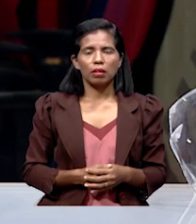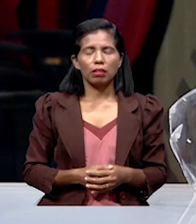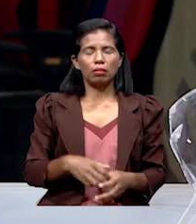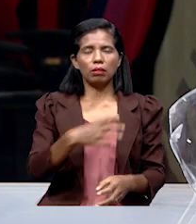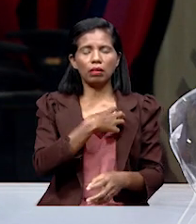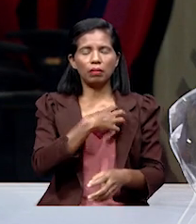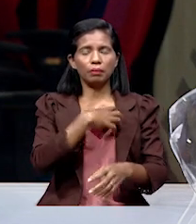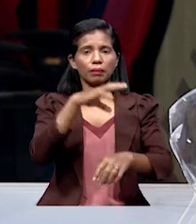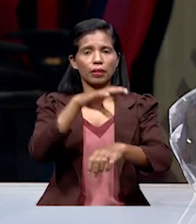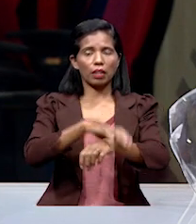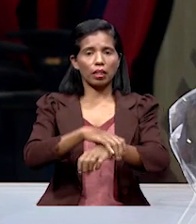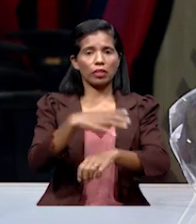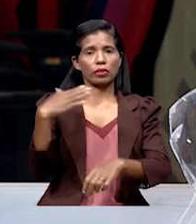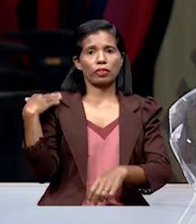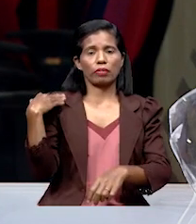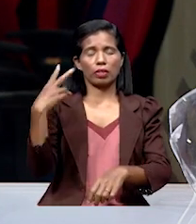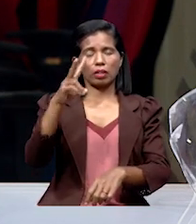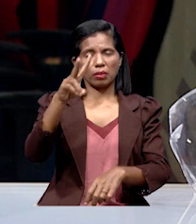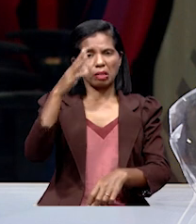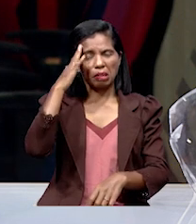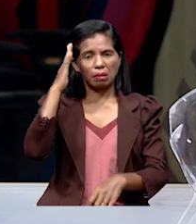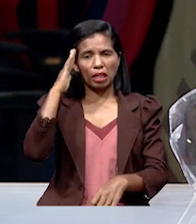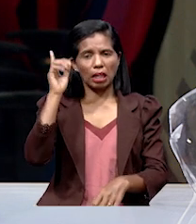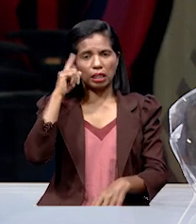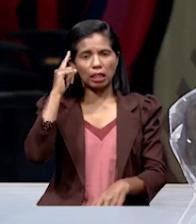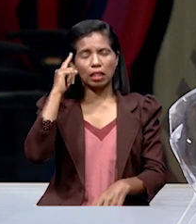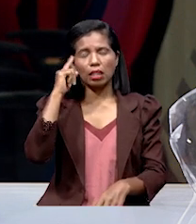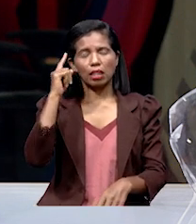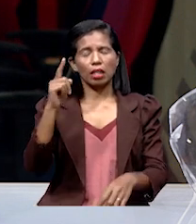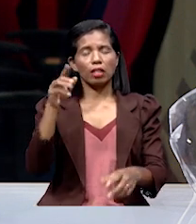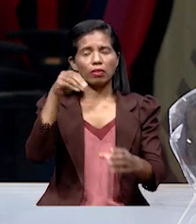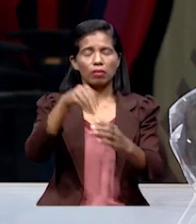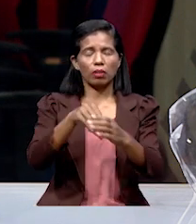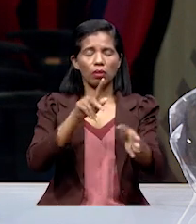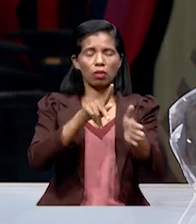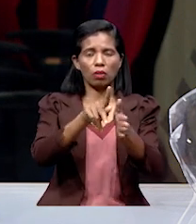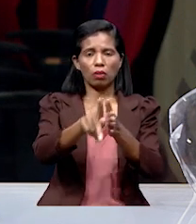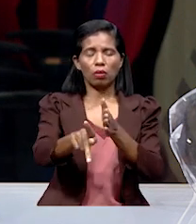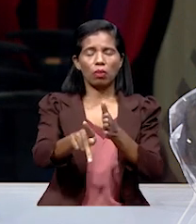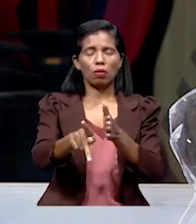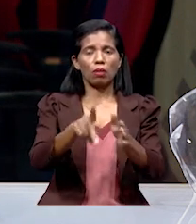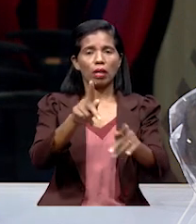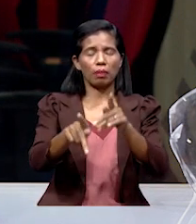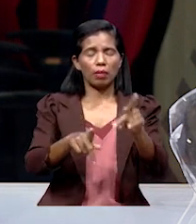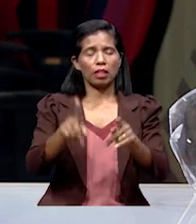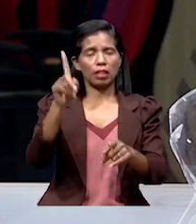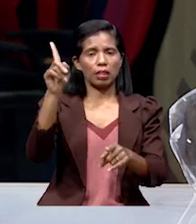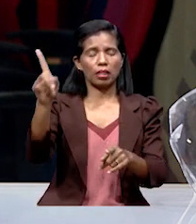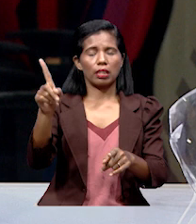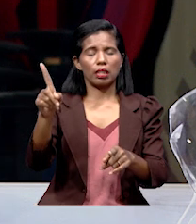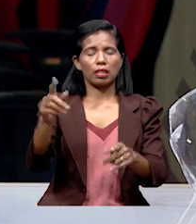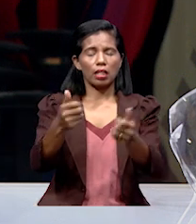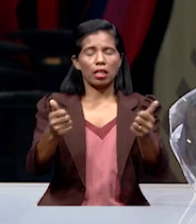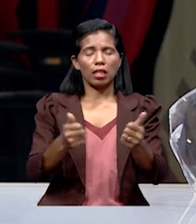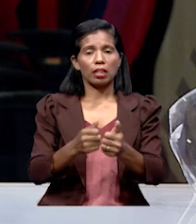Tanitelete tem jovem em rua, tamba desconfia envolve e acaso homicídio Rassoro Antônio de Jesus e aldeia São